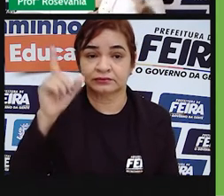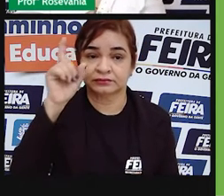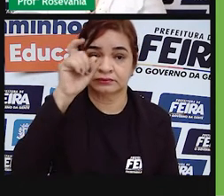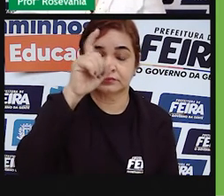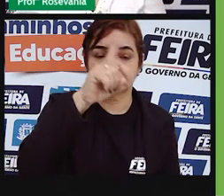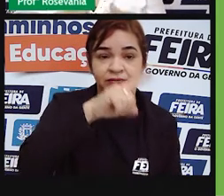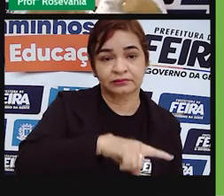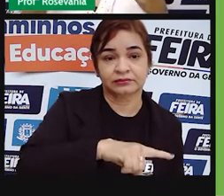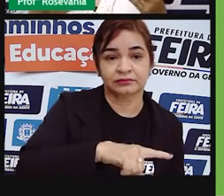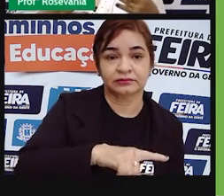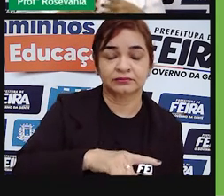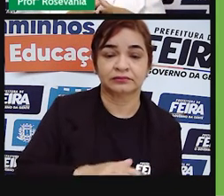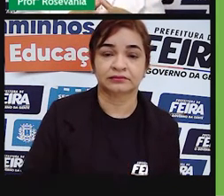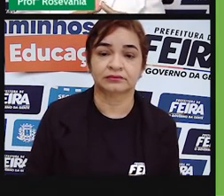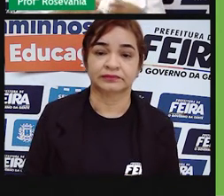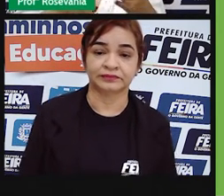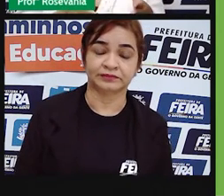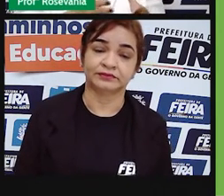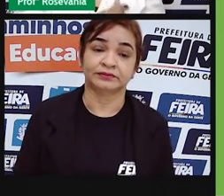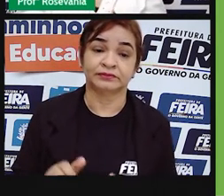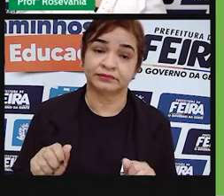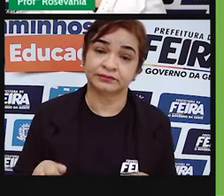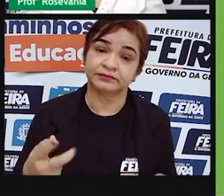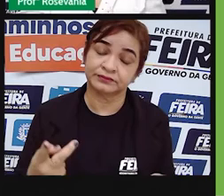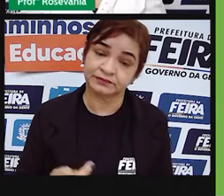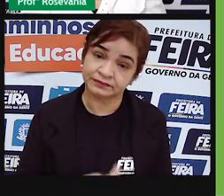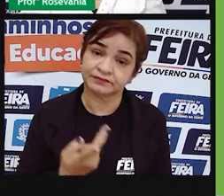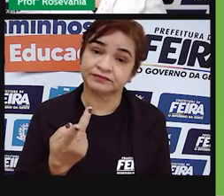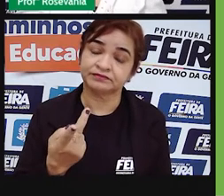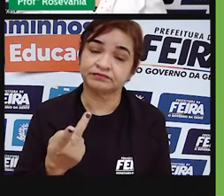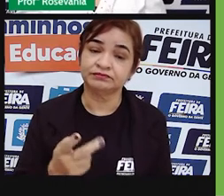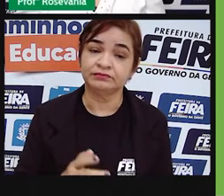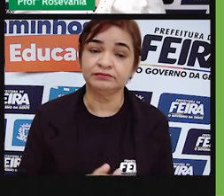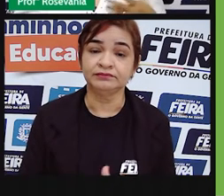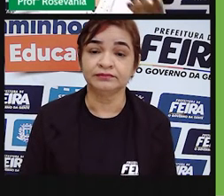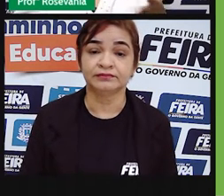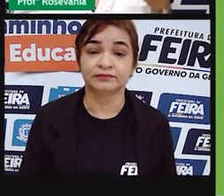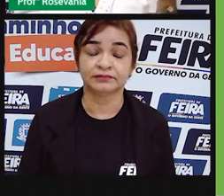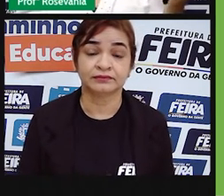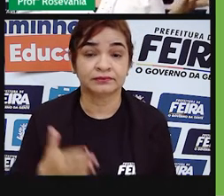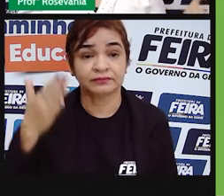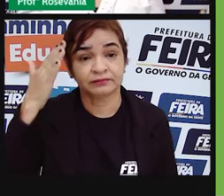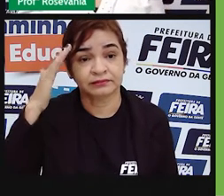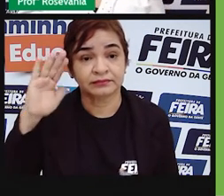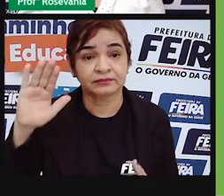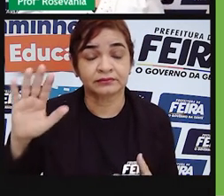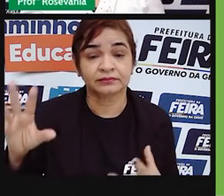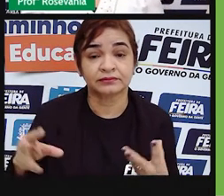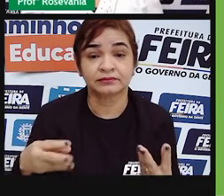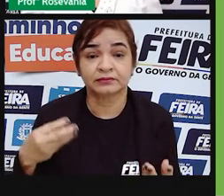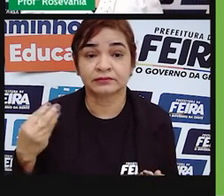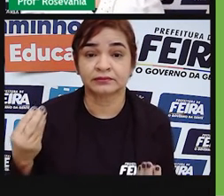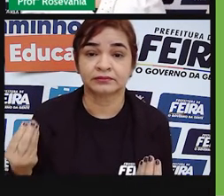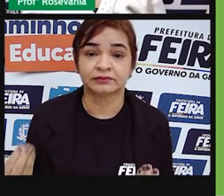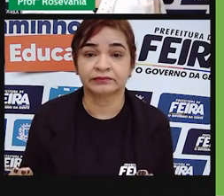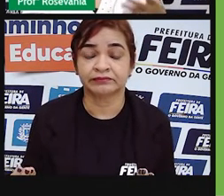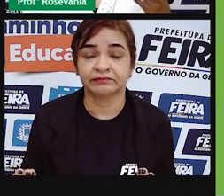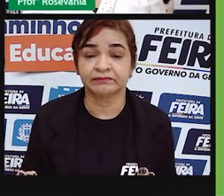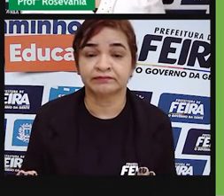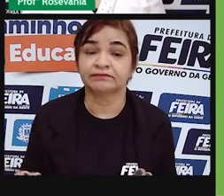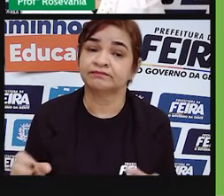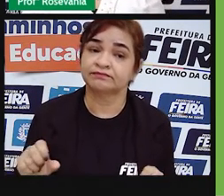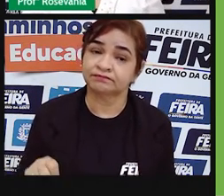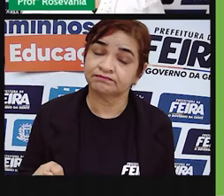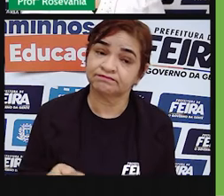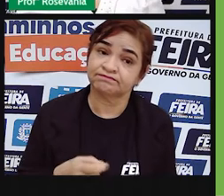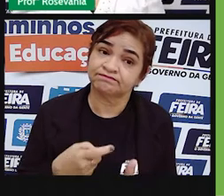que já estava lá, porque eles passam, às vezes, a viver em situação de rua. E que todo mundo sabe que a situação de rua, ela já é por si só